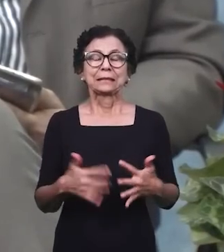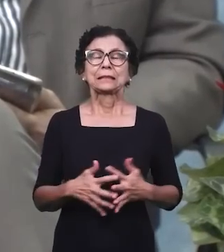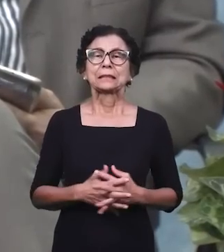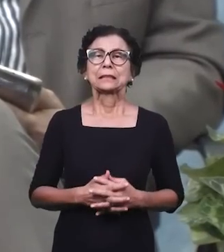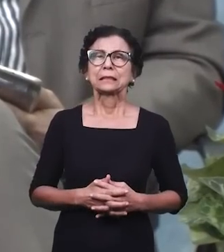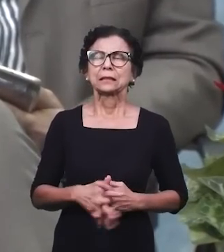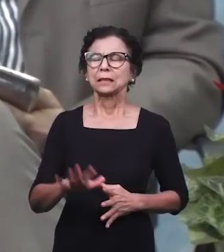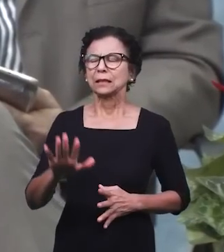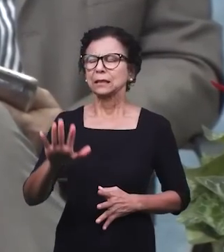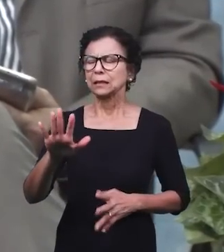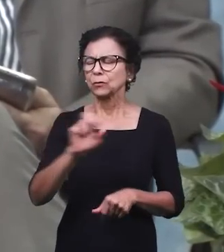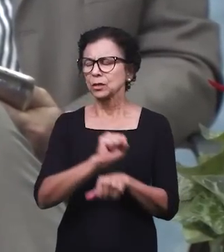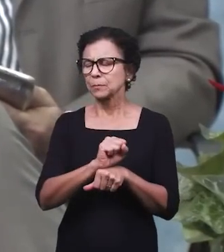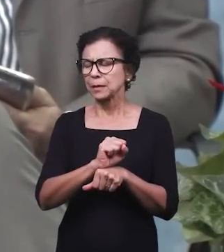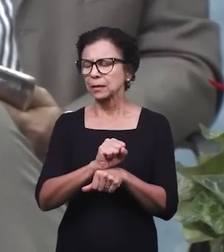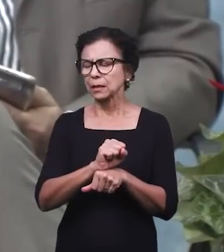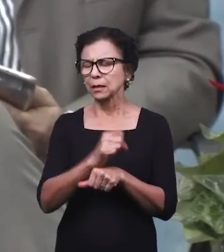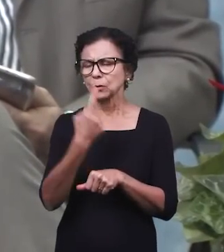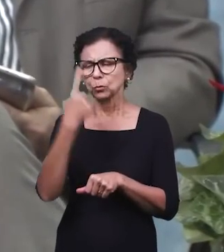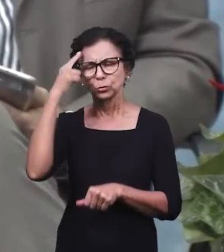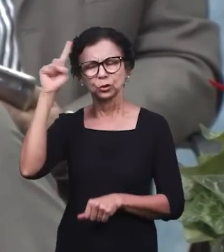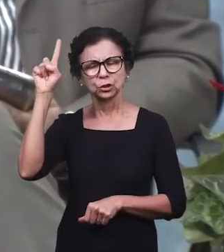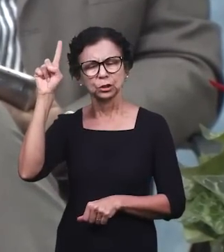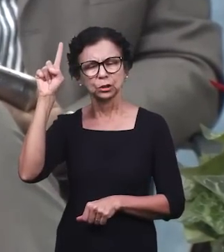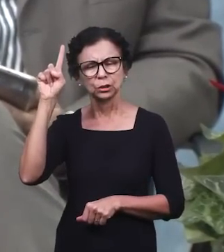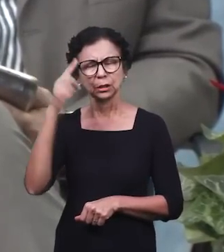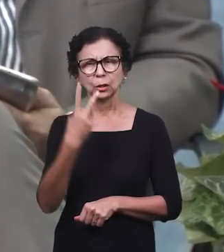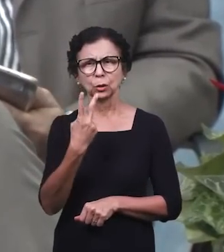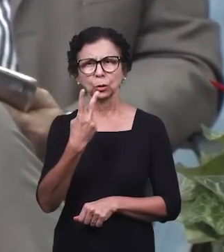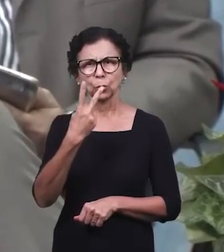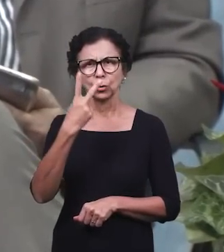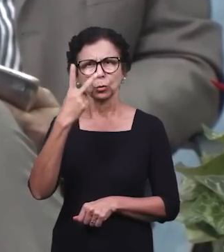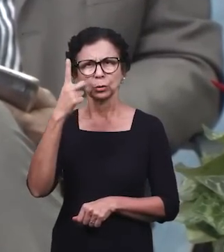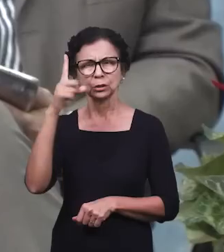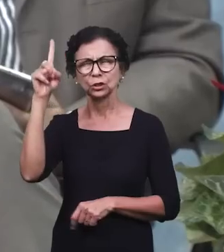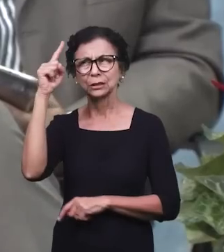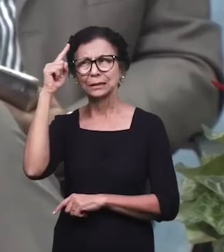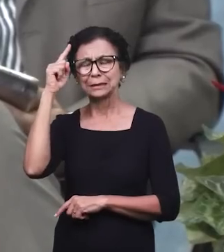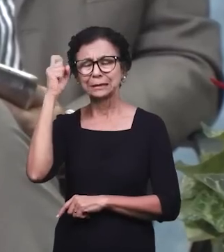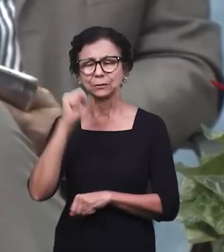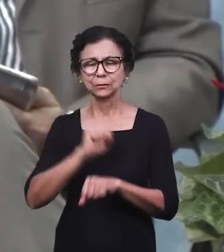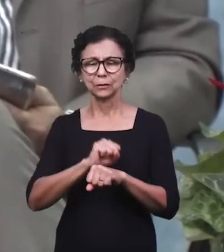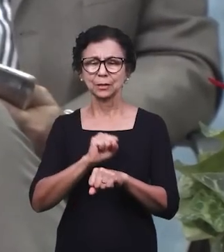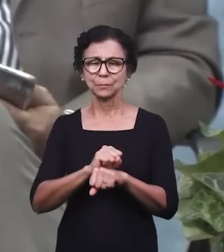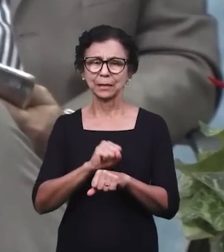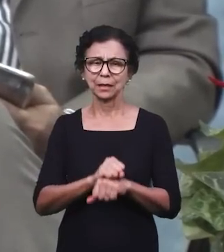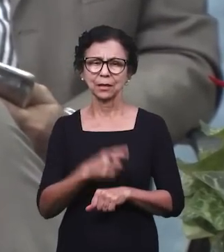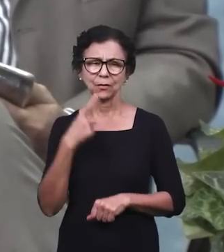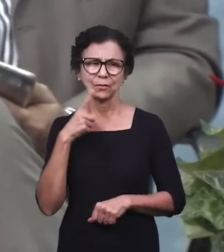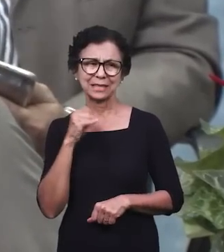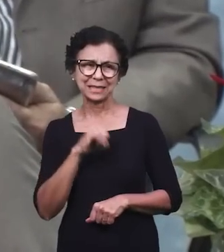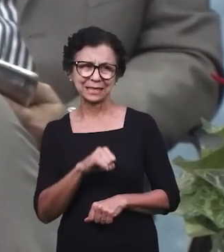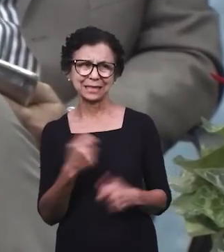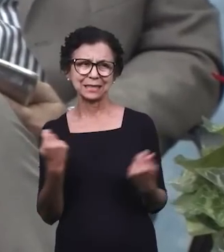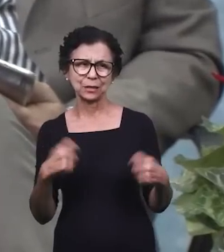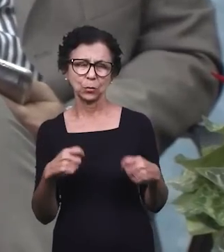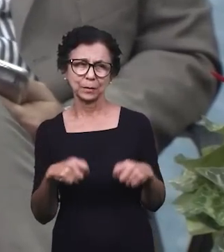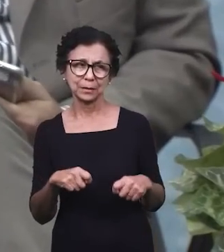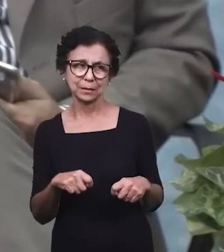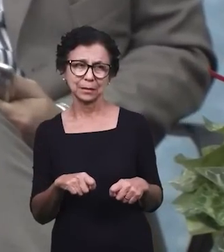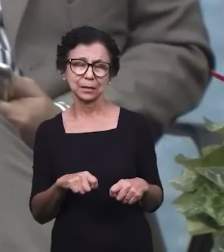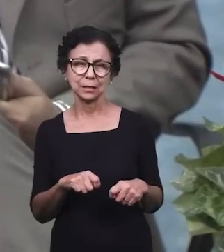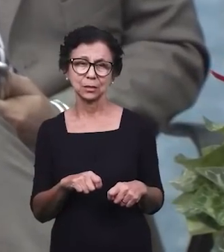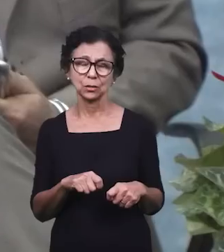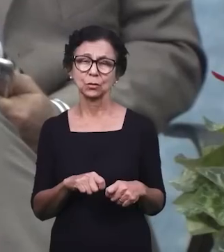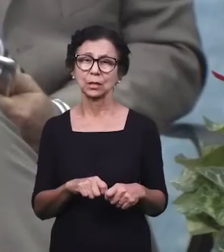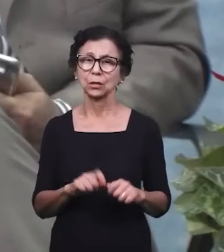e eu espero passar um dia ou 2 para ver se realmente eu preciso daquilo ou se era uma coisa que realmente que me envolveu ali,